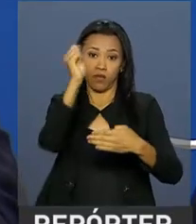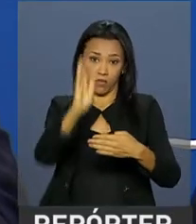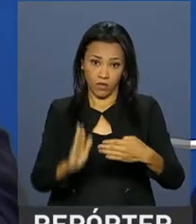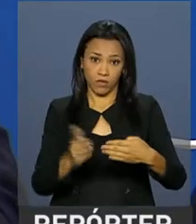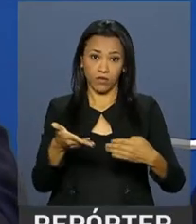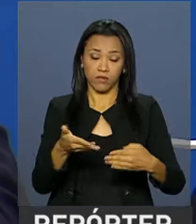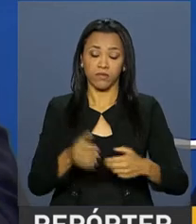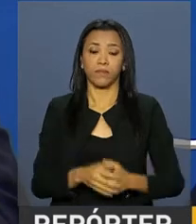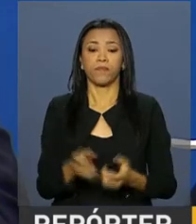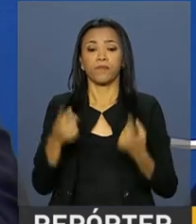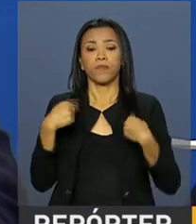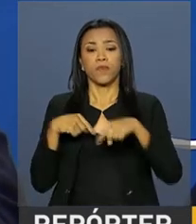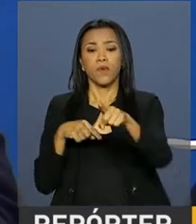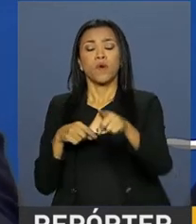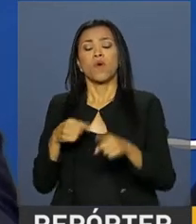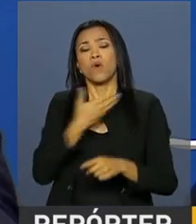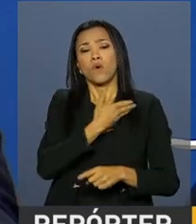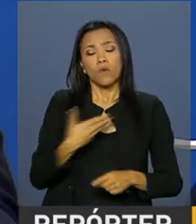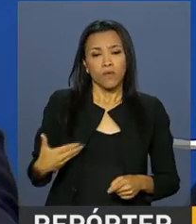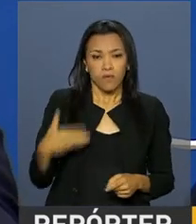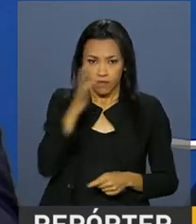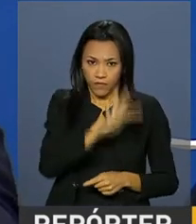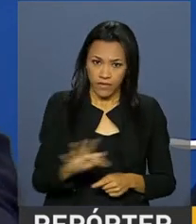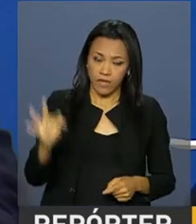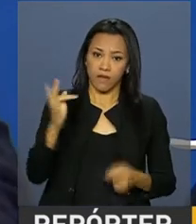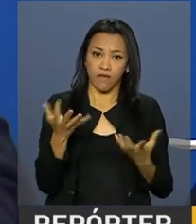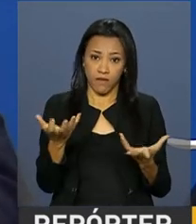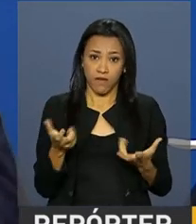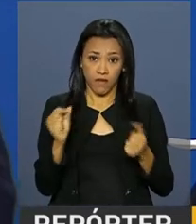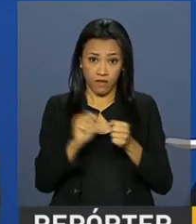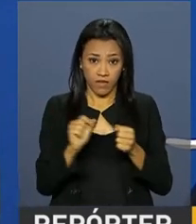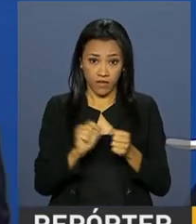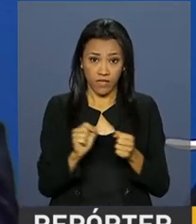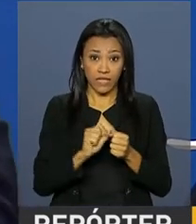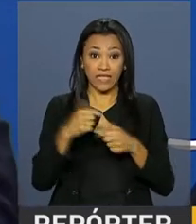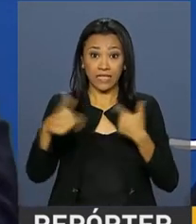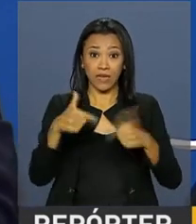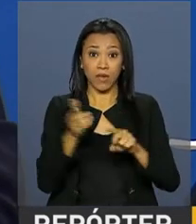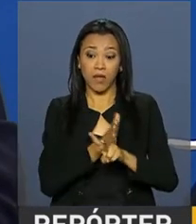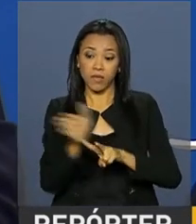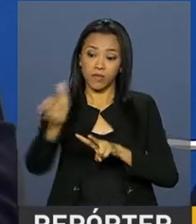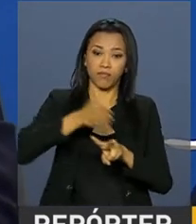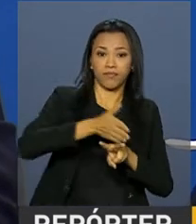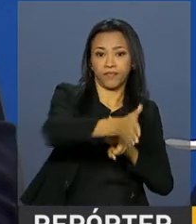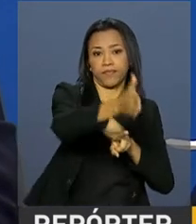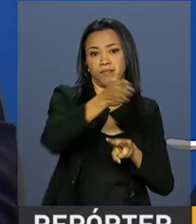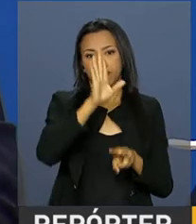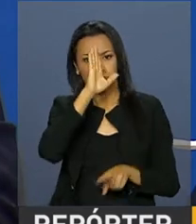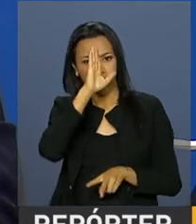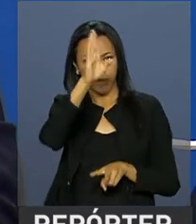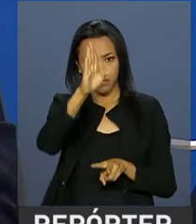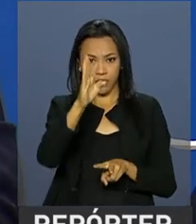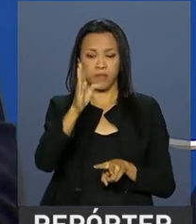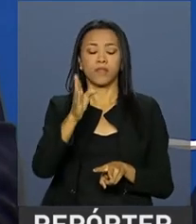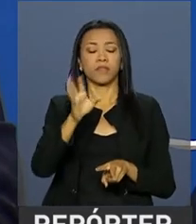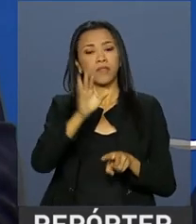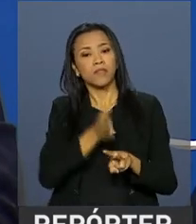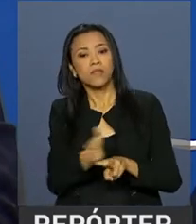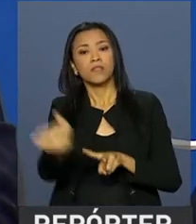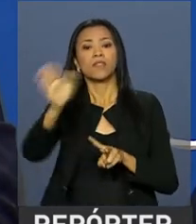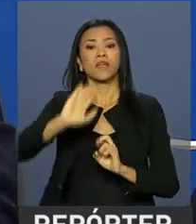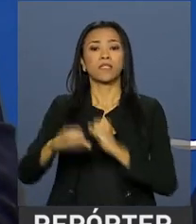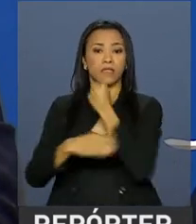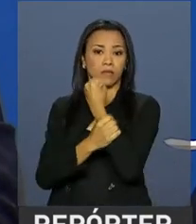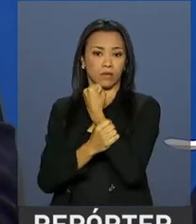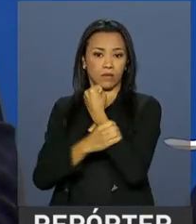pretende fazer atuarmos em dois eixos principais a segurança